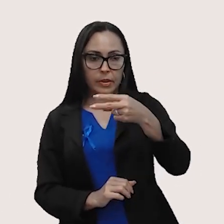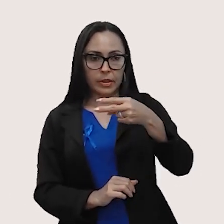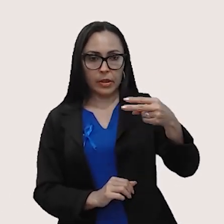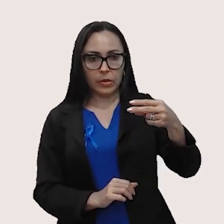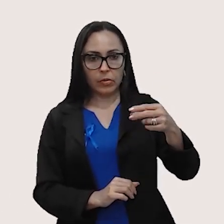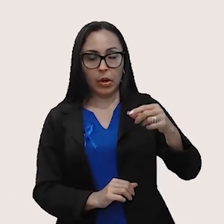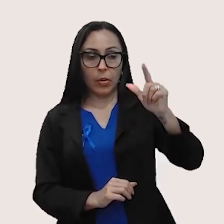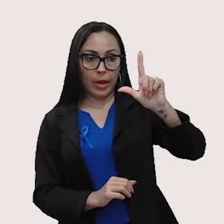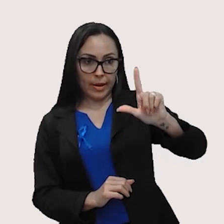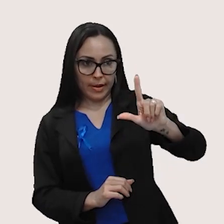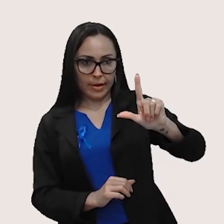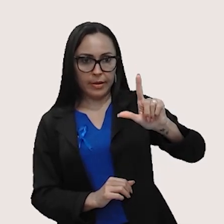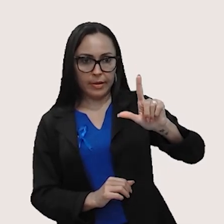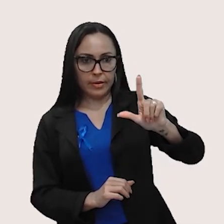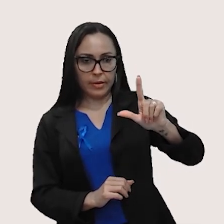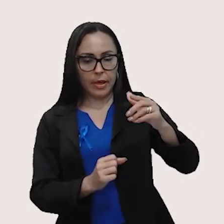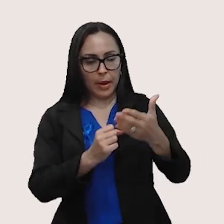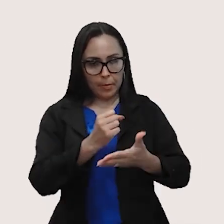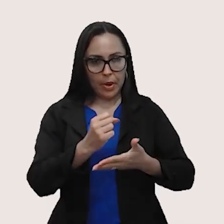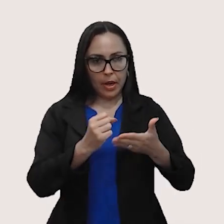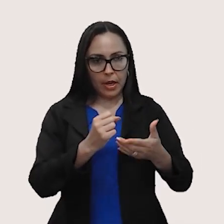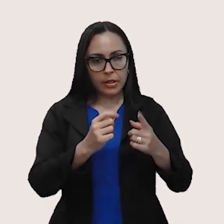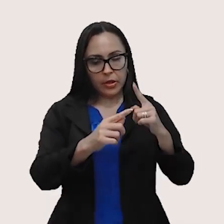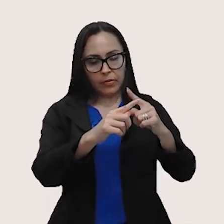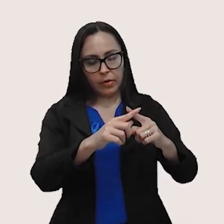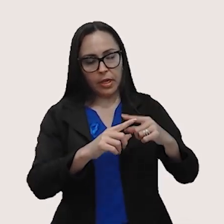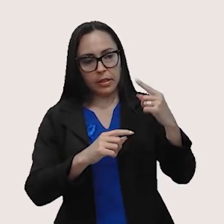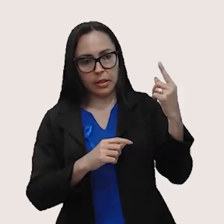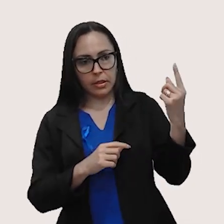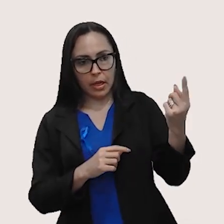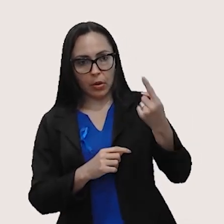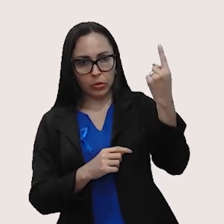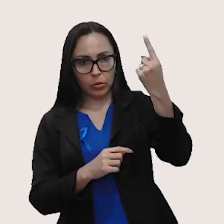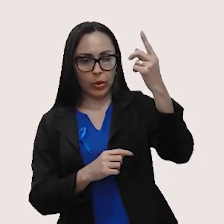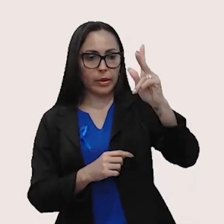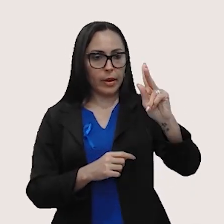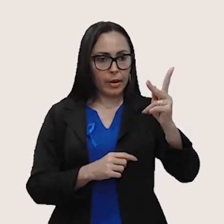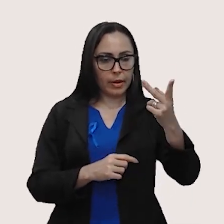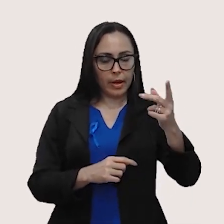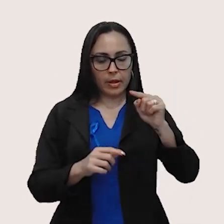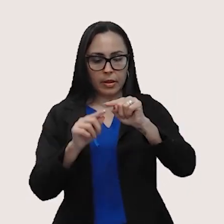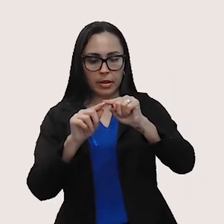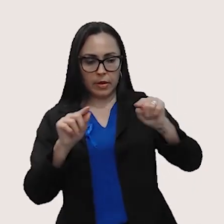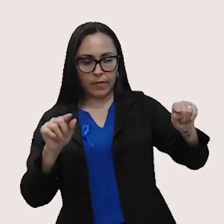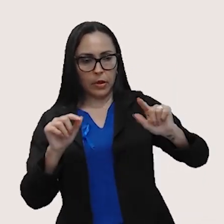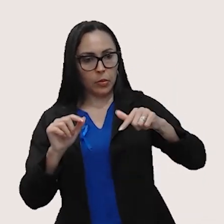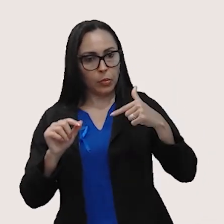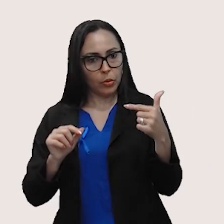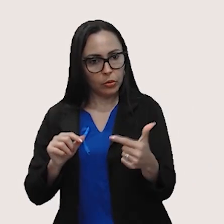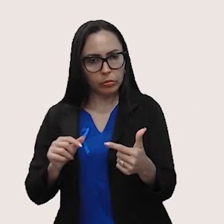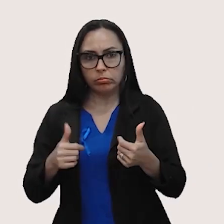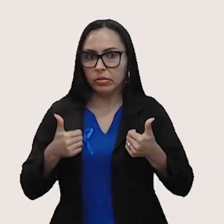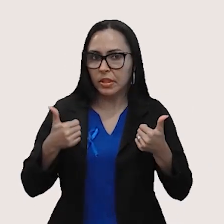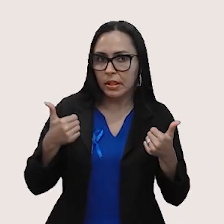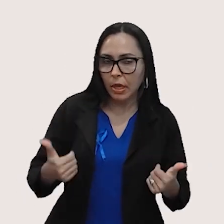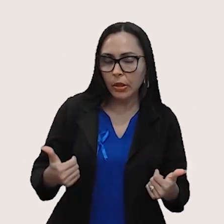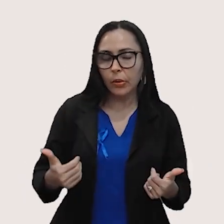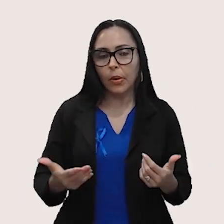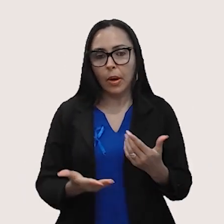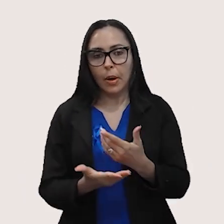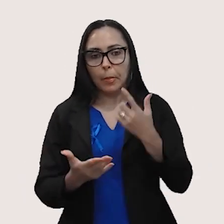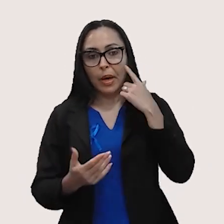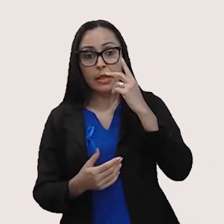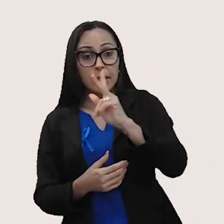L, vezes altura, tudo isso dividido por 2, correto? Muito bem, só que esse H que eu tenho